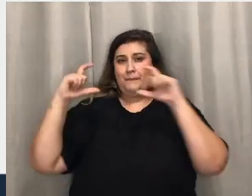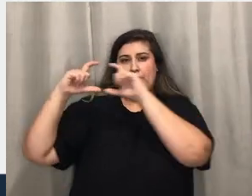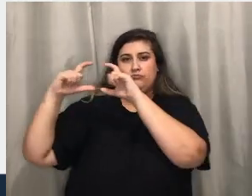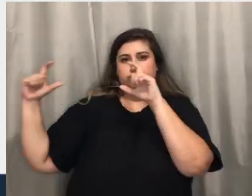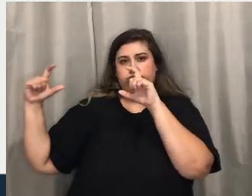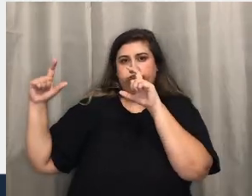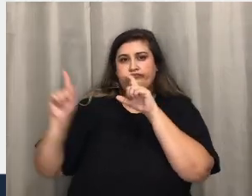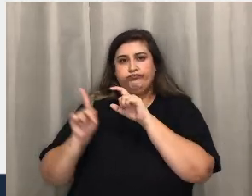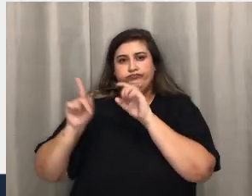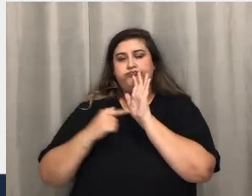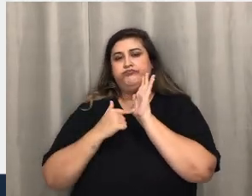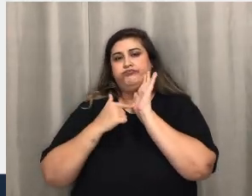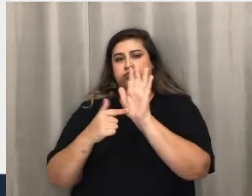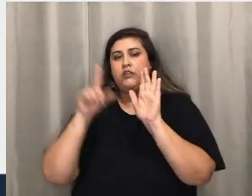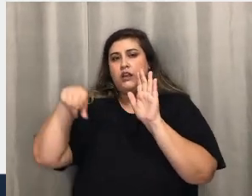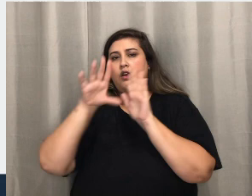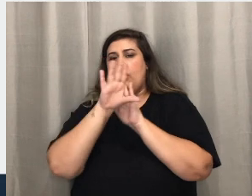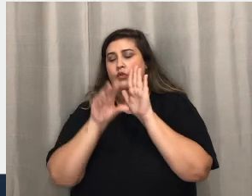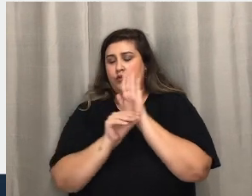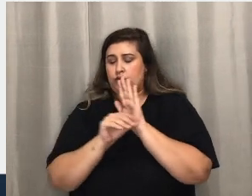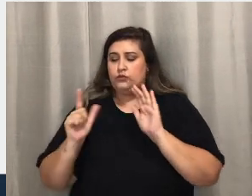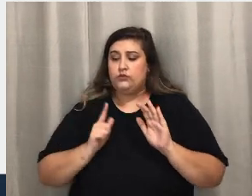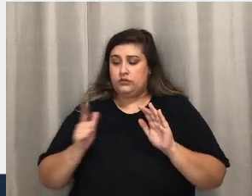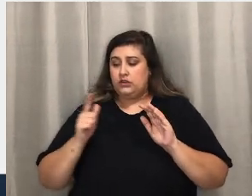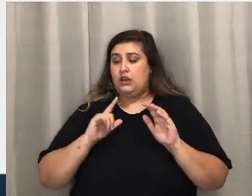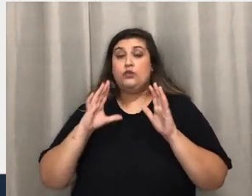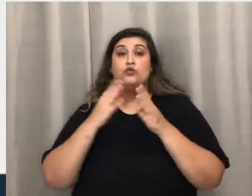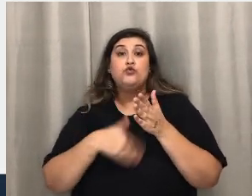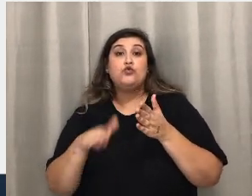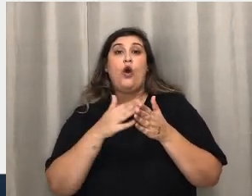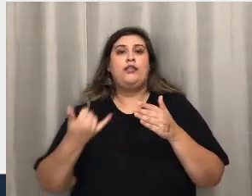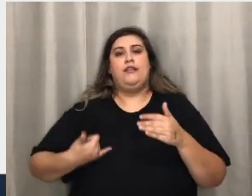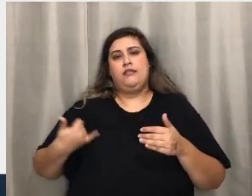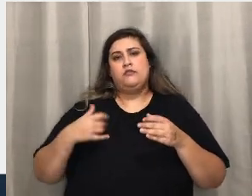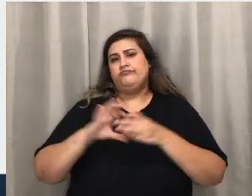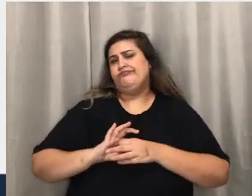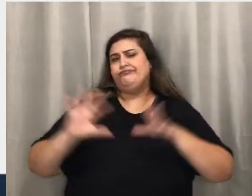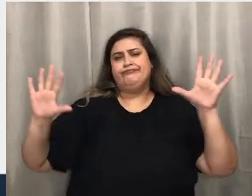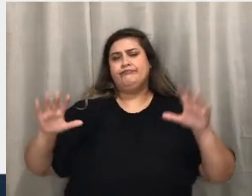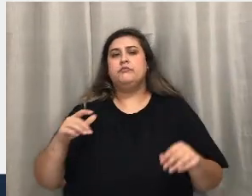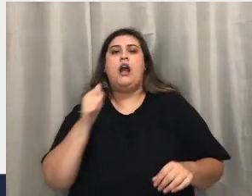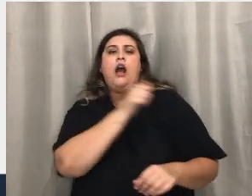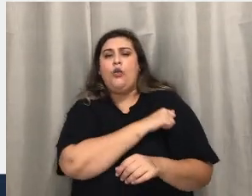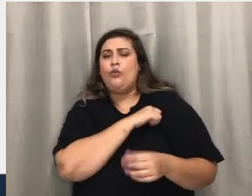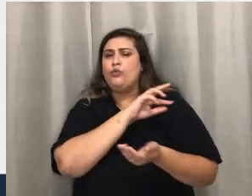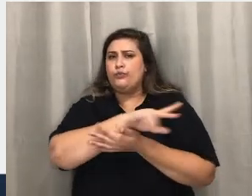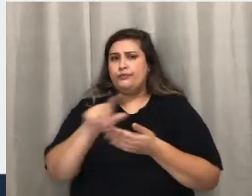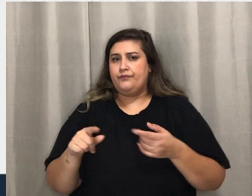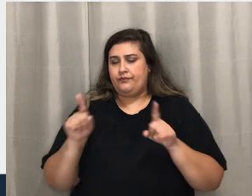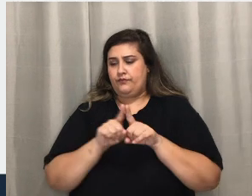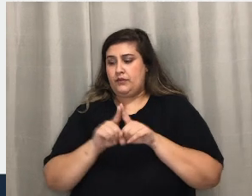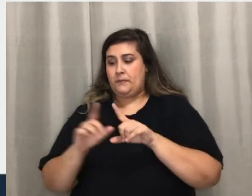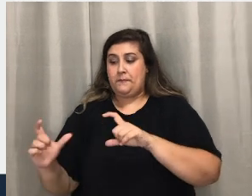clean, limpo, conteúdo que é recomendável para todas as idades, para os nossos estudantes.